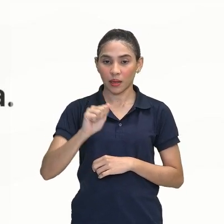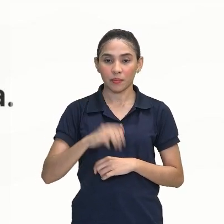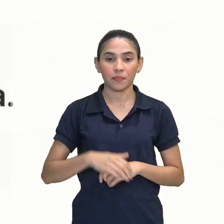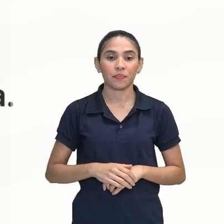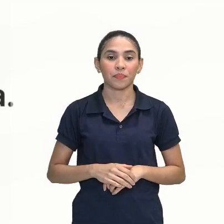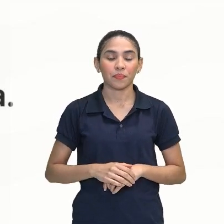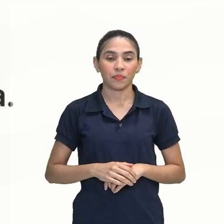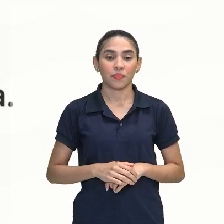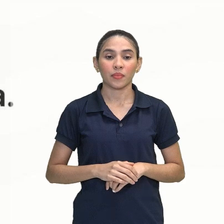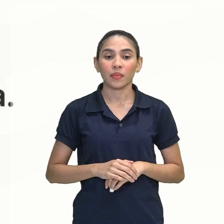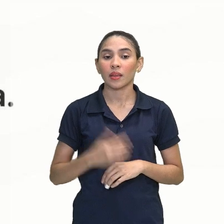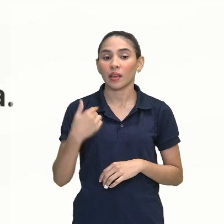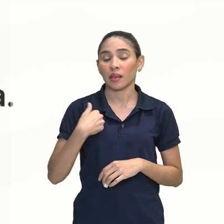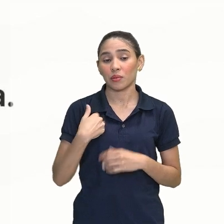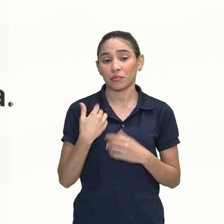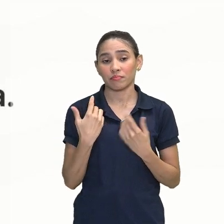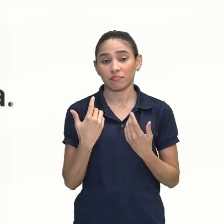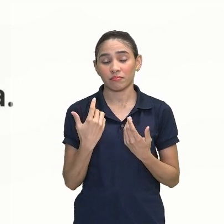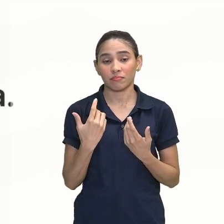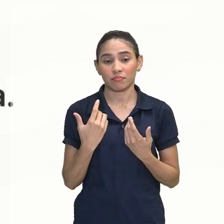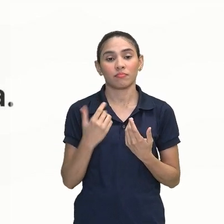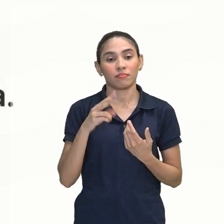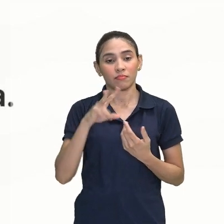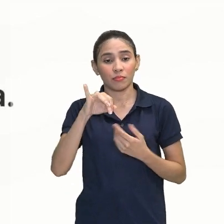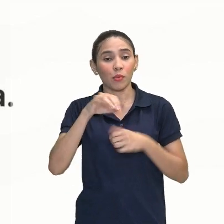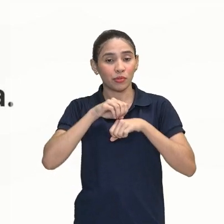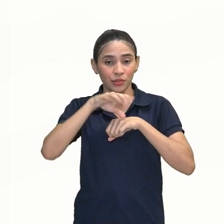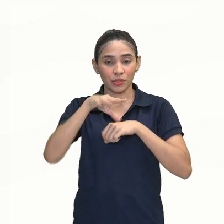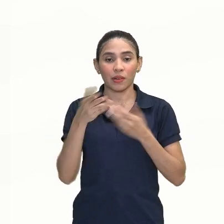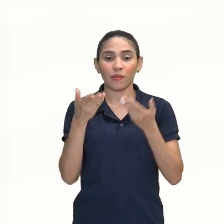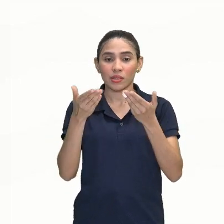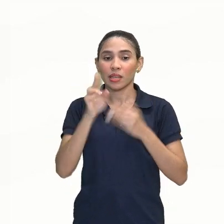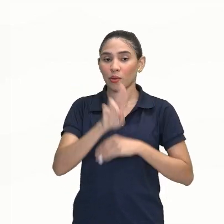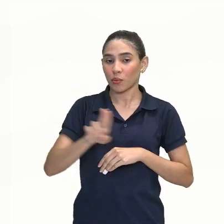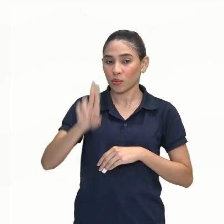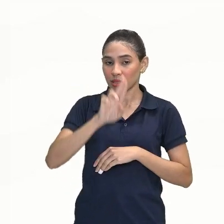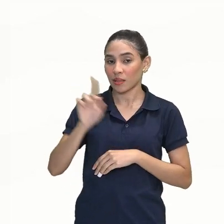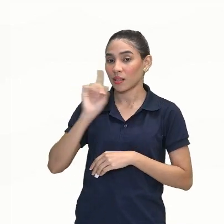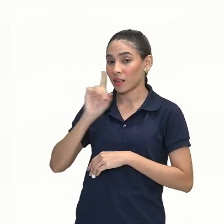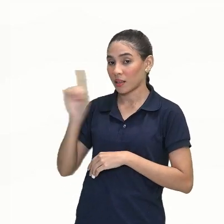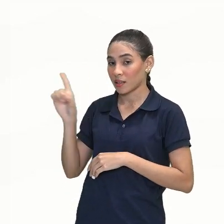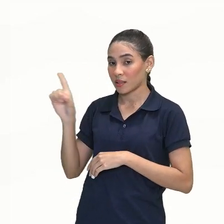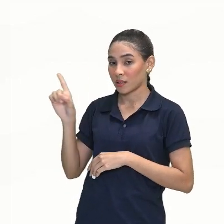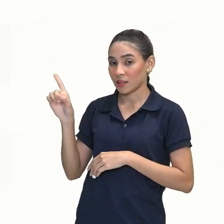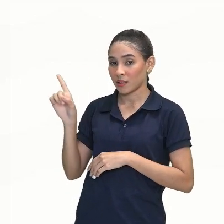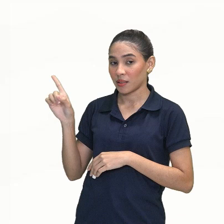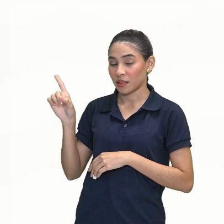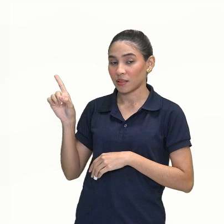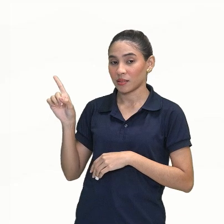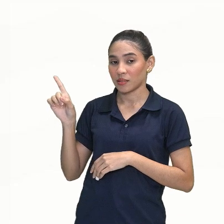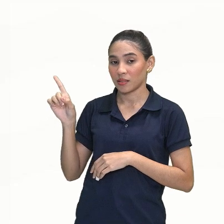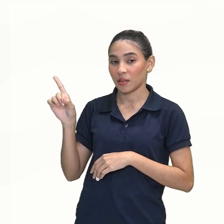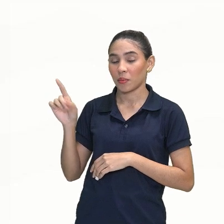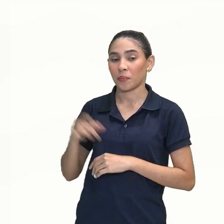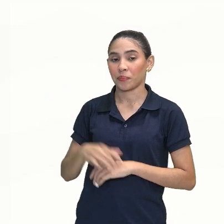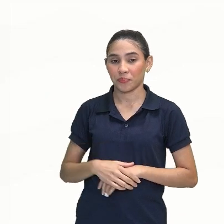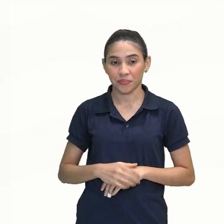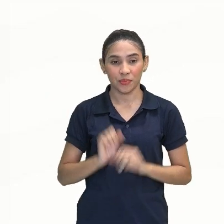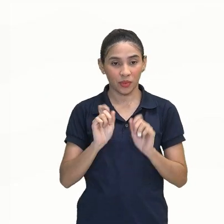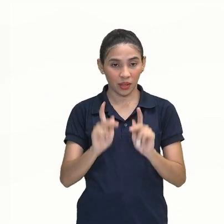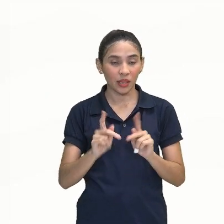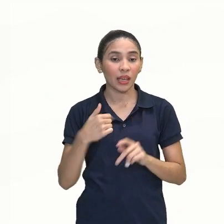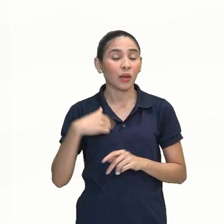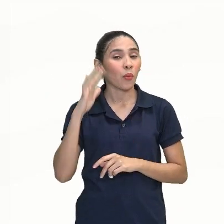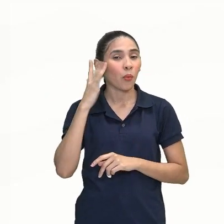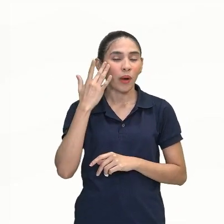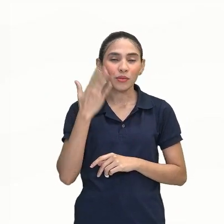bom? Eu, particularmente, vou dar a dica para vocês usarem a primeira fórmula. Tá bom? Eu